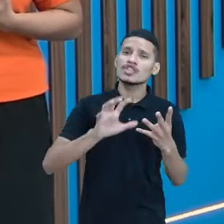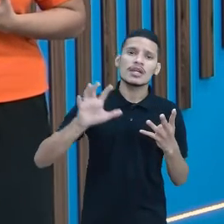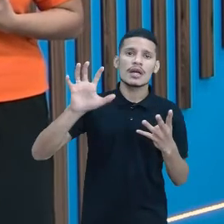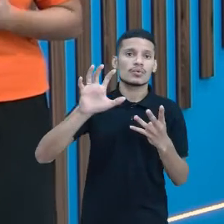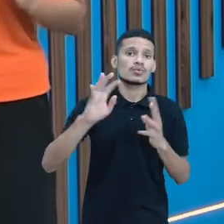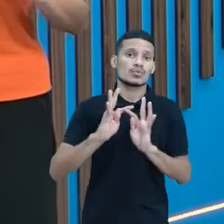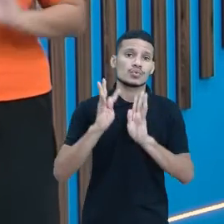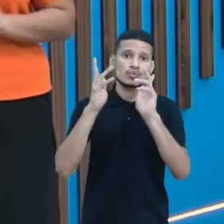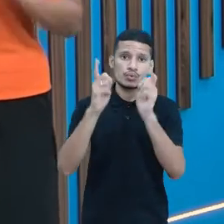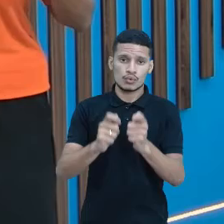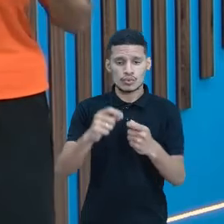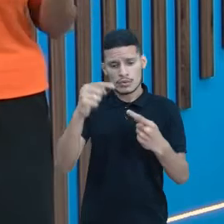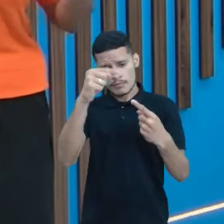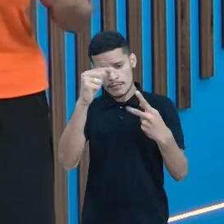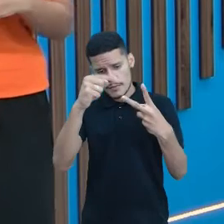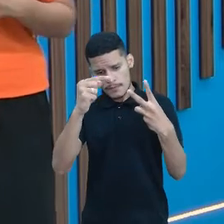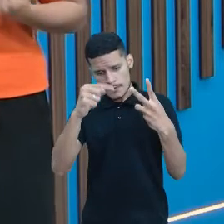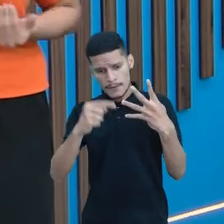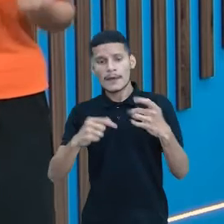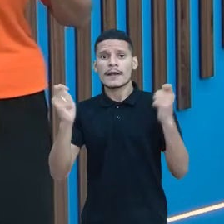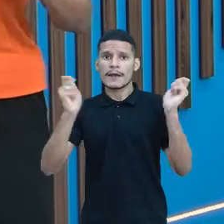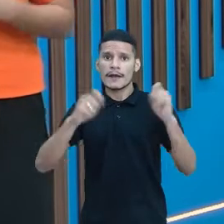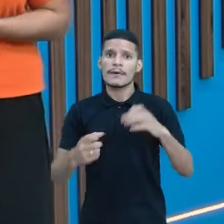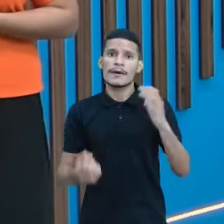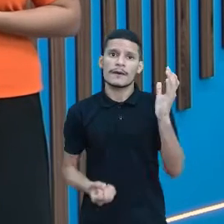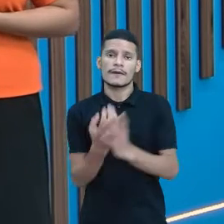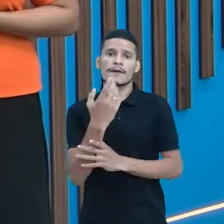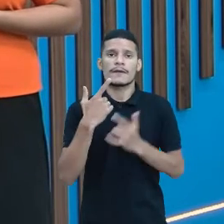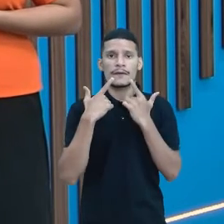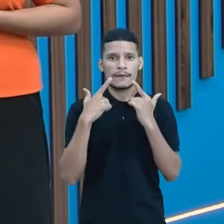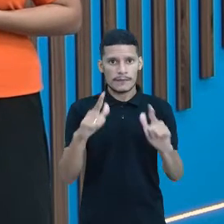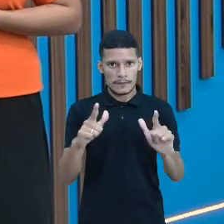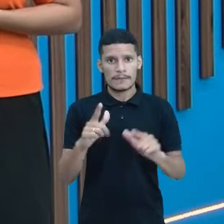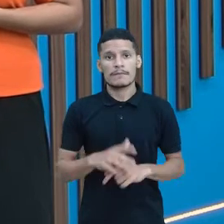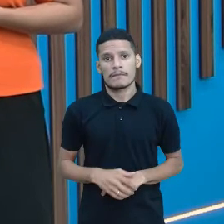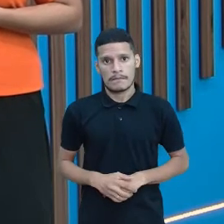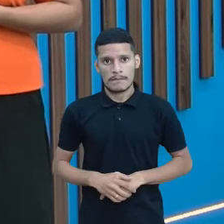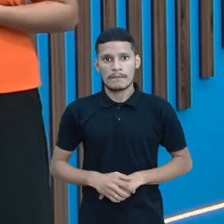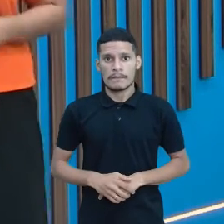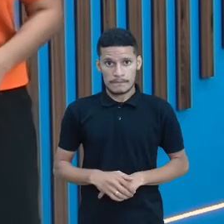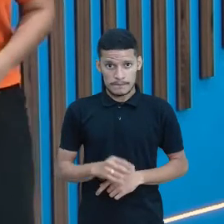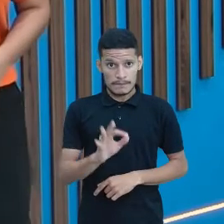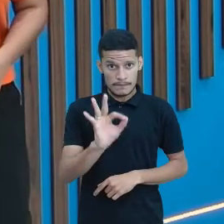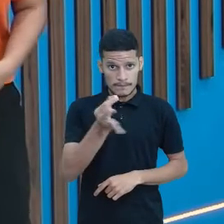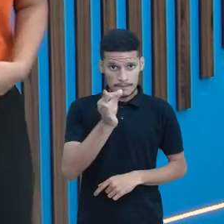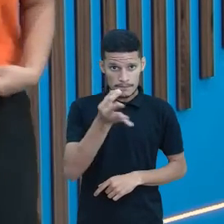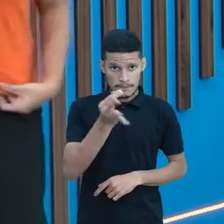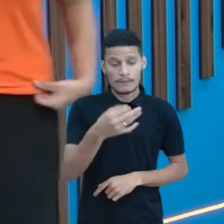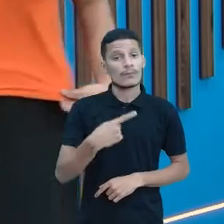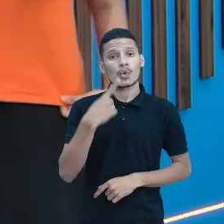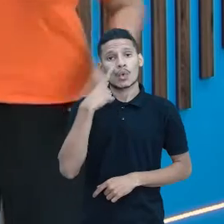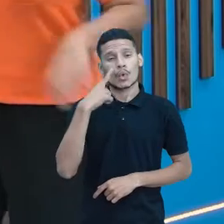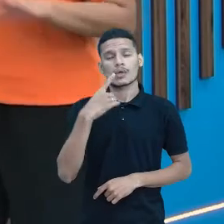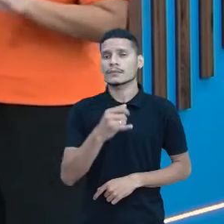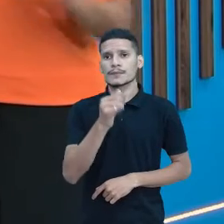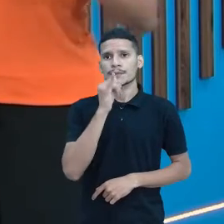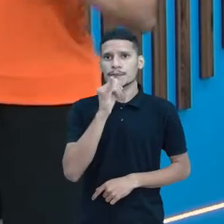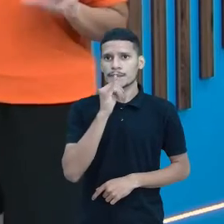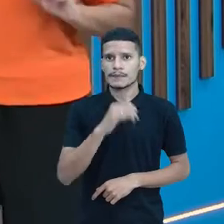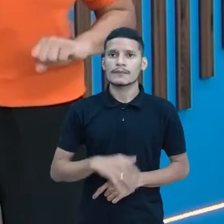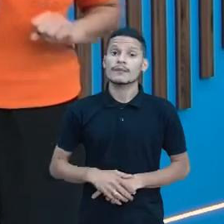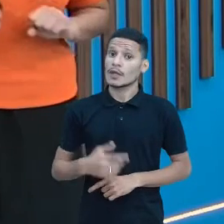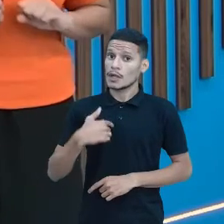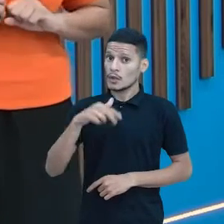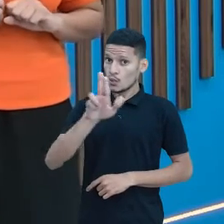esses fatores são determinantes para moldar a nossa linguagem, certo? Por exemplo, eu